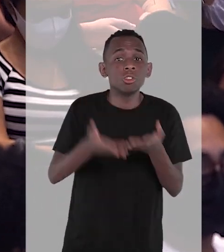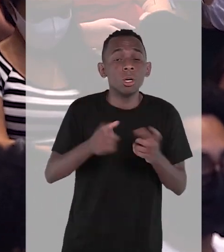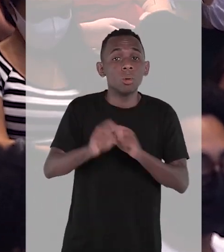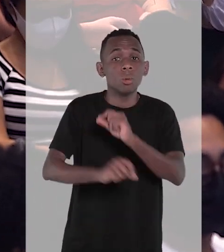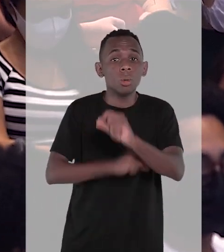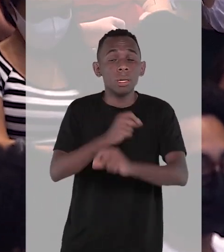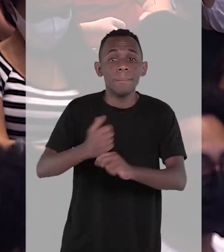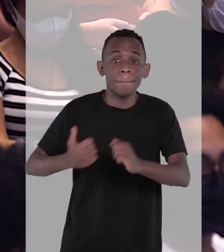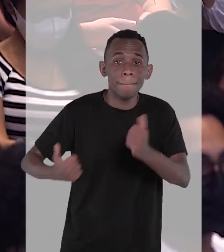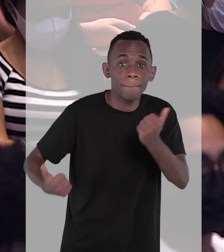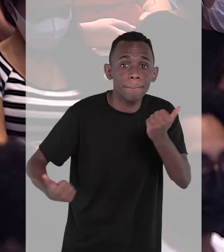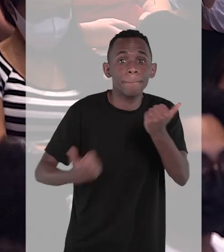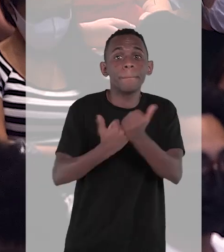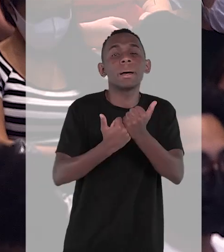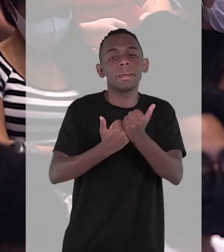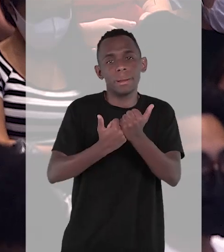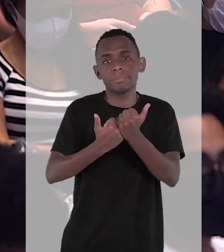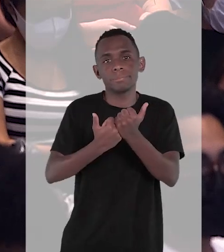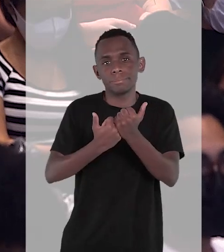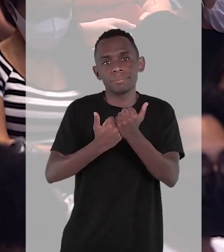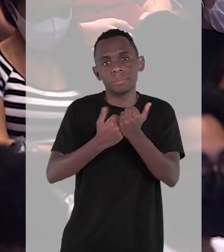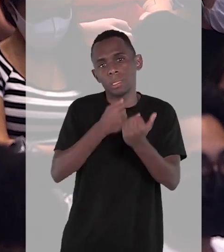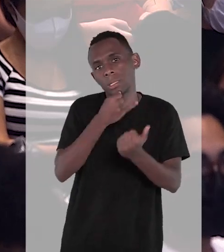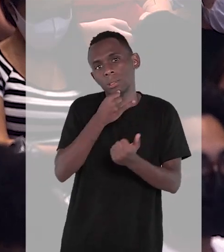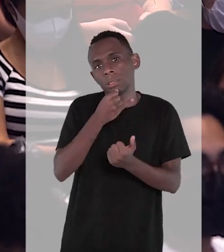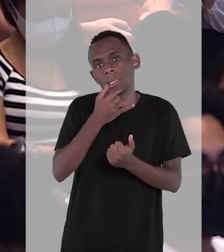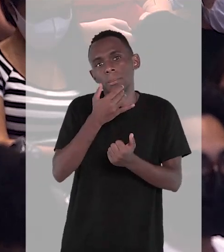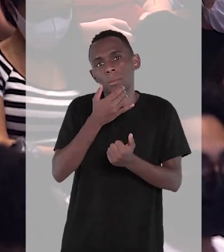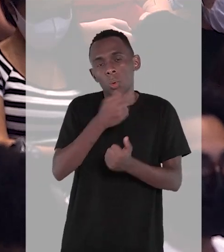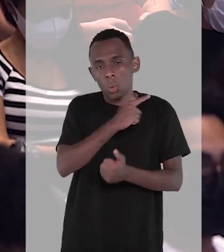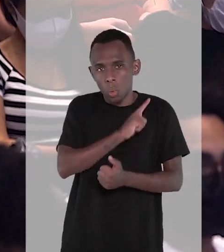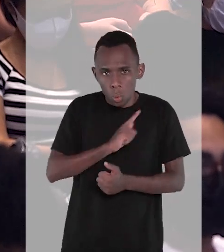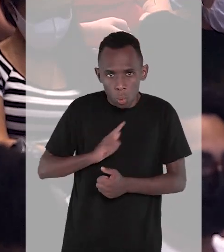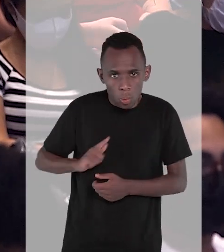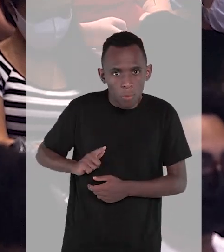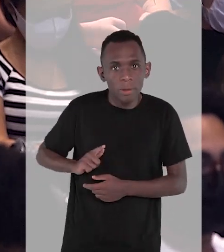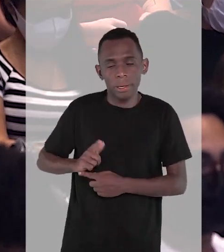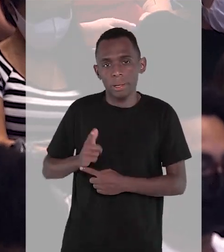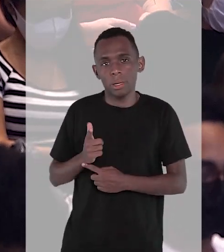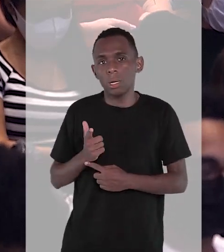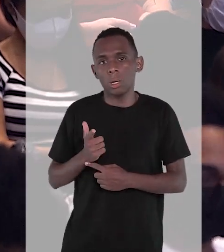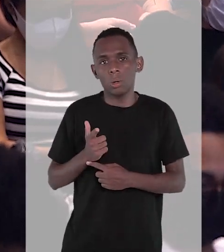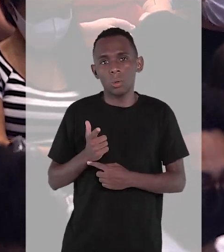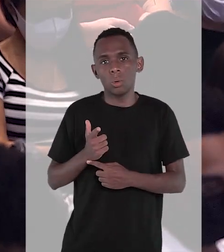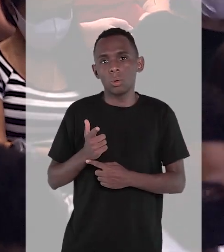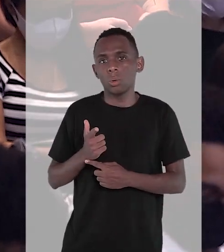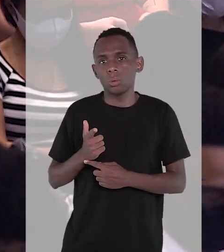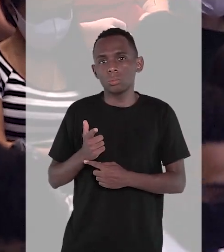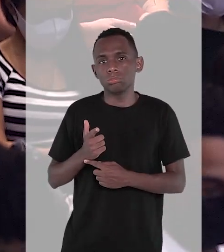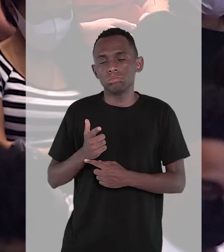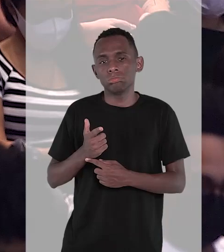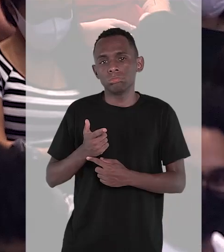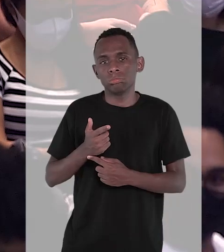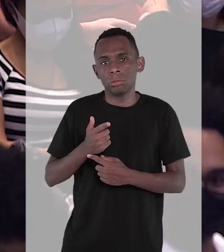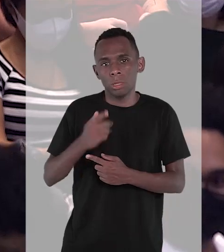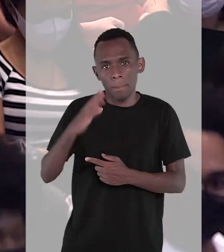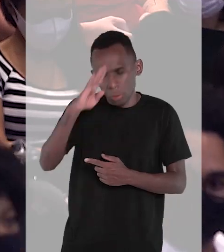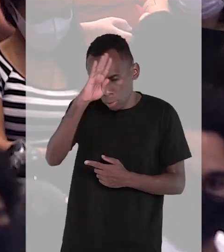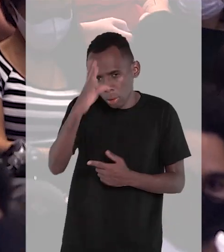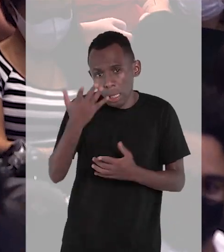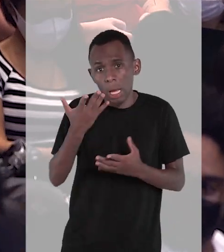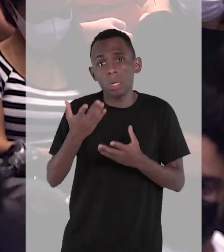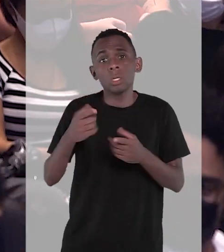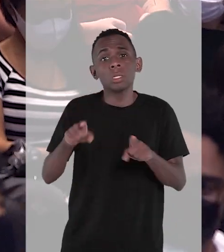ponto de apoiar o fascismo. Não estou aqui dizendo, não vou nem rotular, né? E